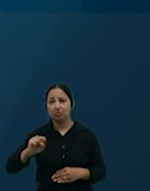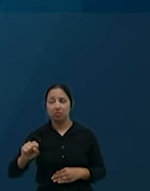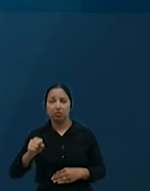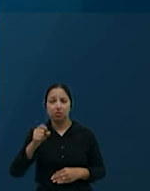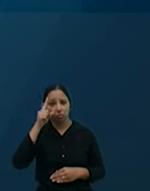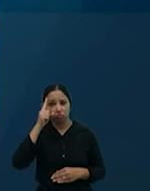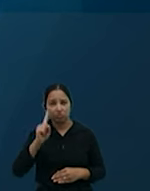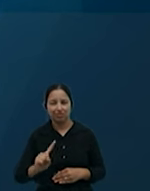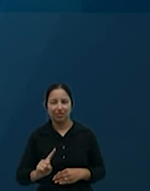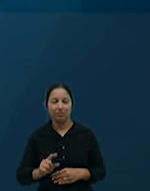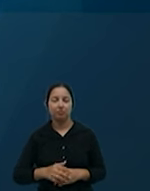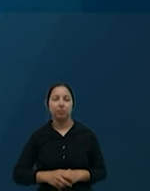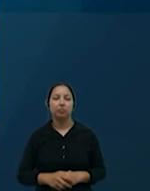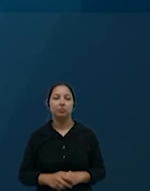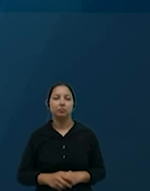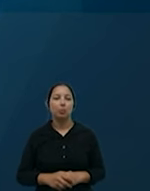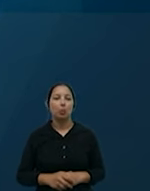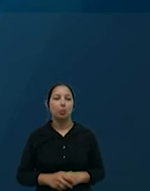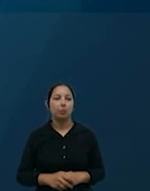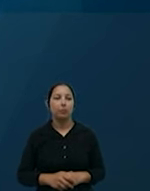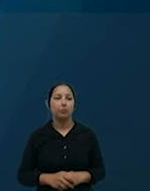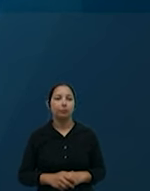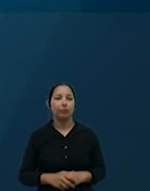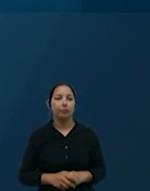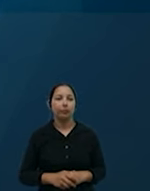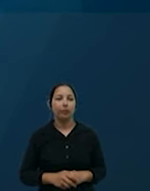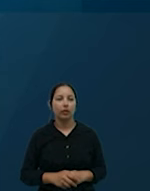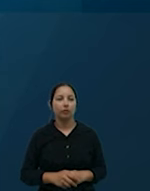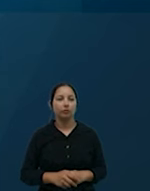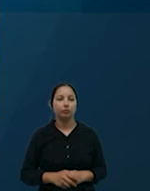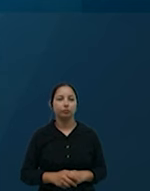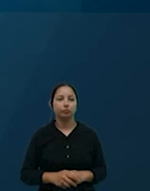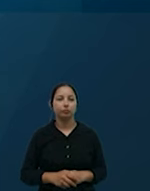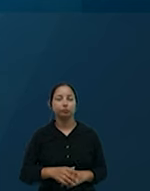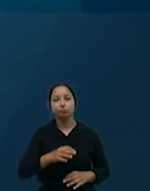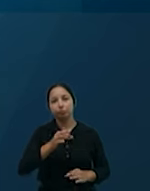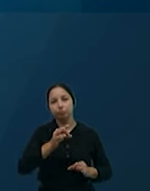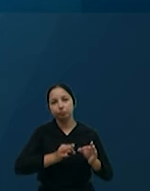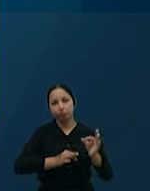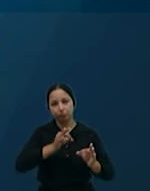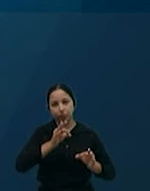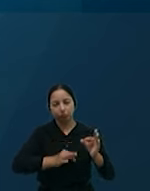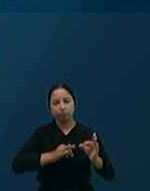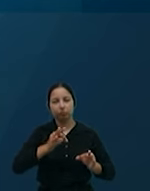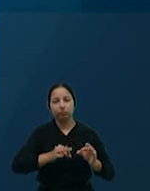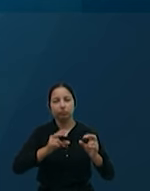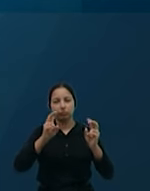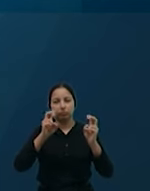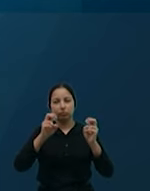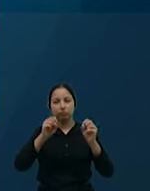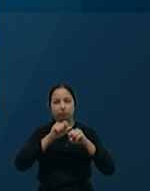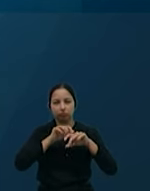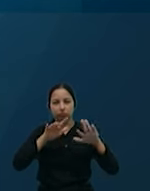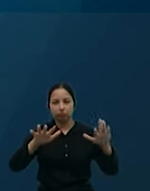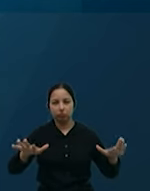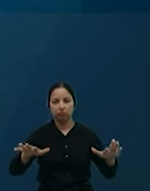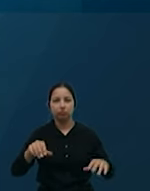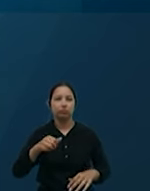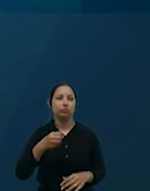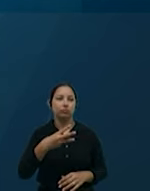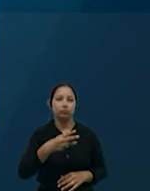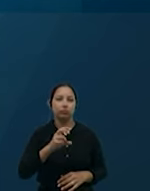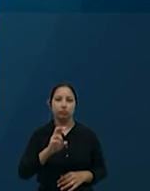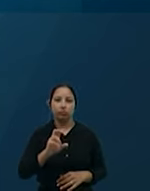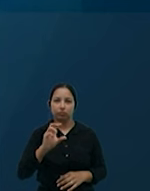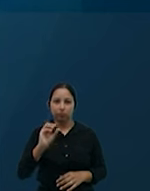administrativa. Ao julgar os embargos declaratórios na repercussão geral de número 350, o ministro Roberto Barroso entendeu